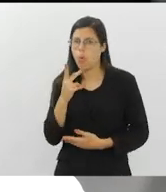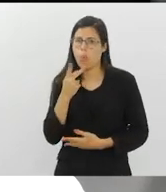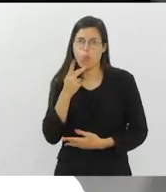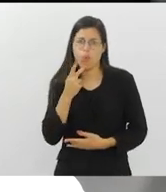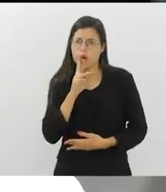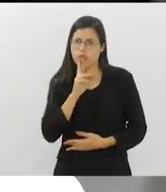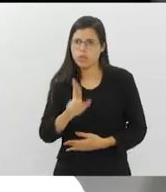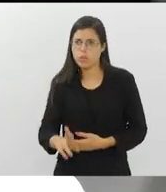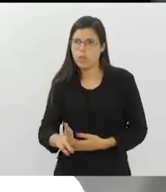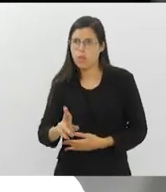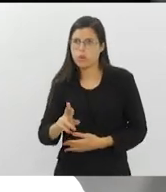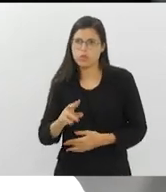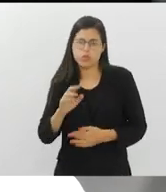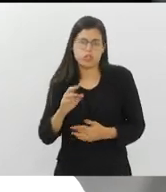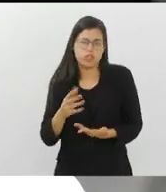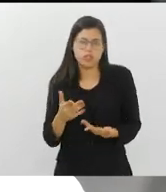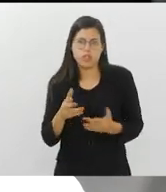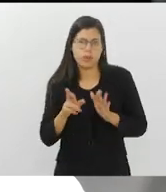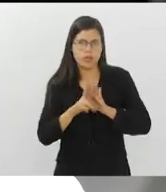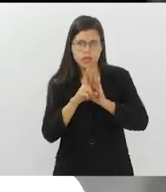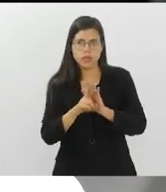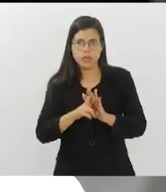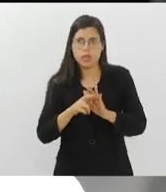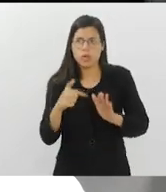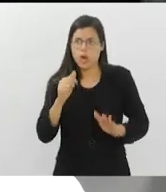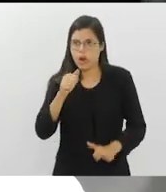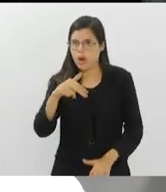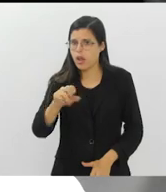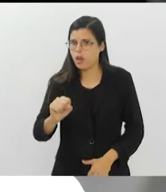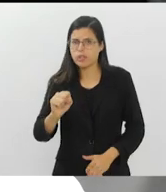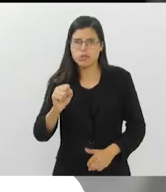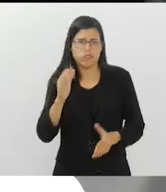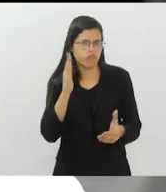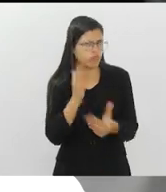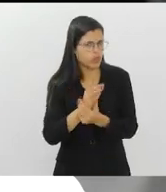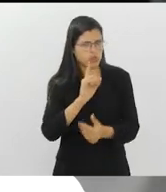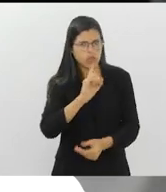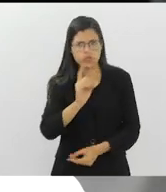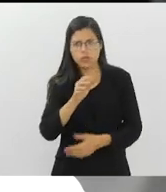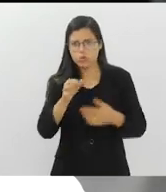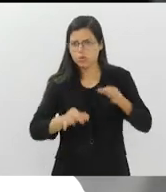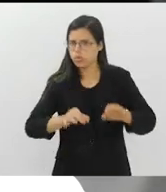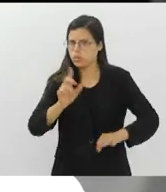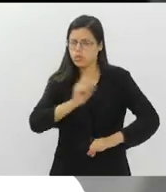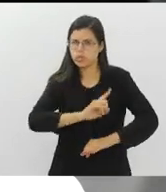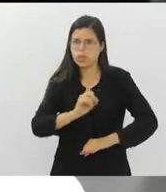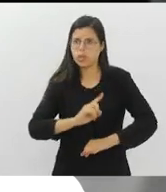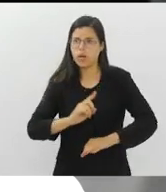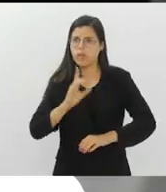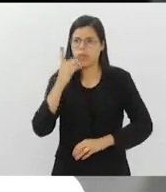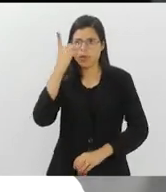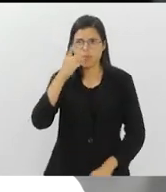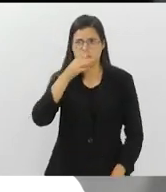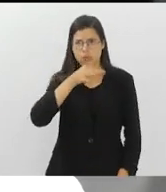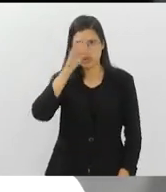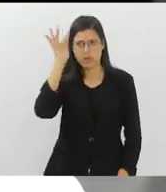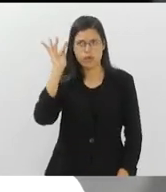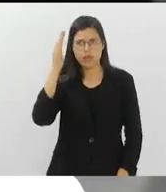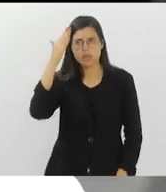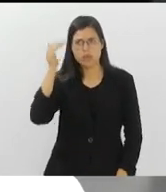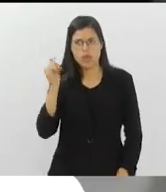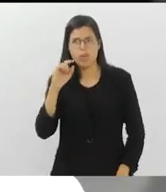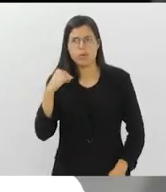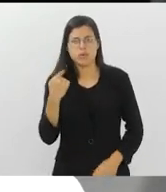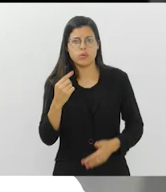qualquer medida na justiça para tentar obstacular essa CPI. Muito pelo contrário, o deputado Fred sabe disso. Nós sempre tivemos à